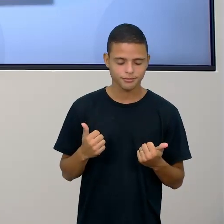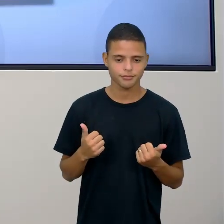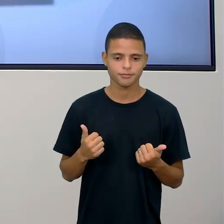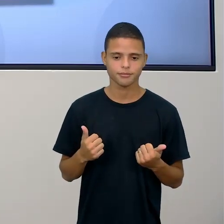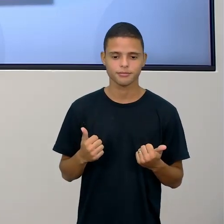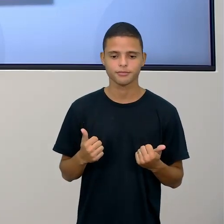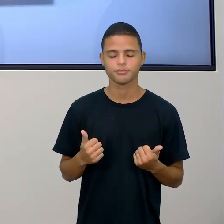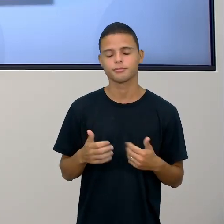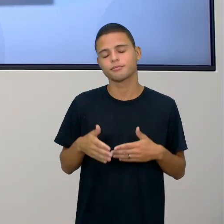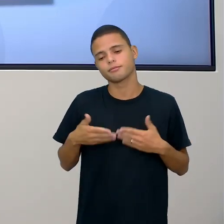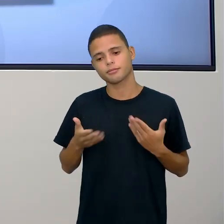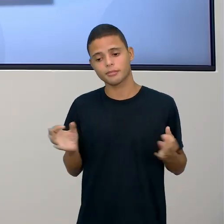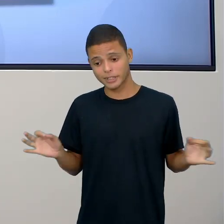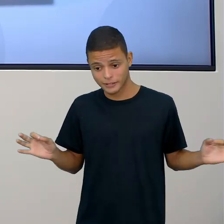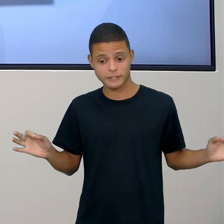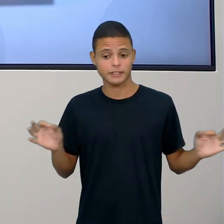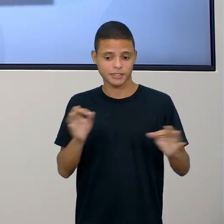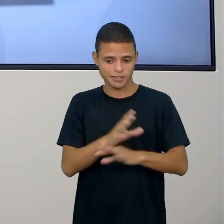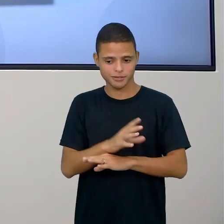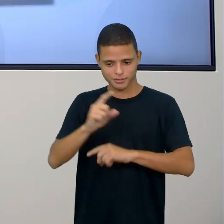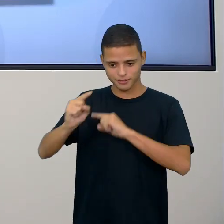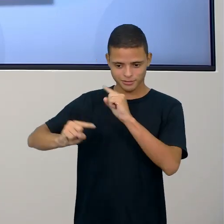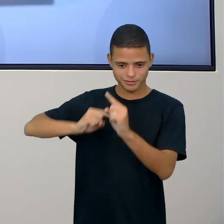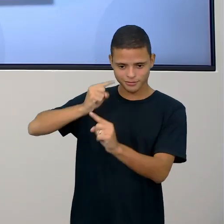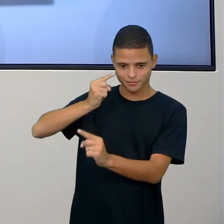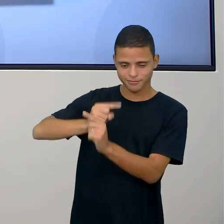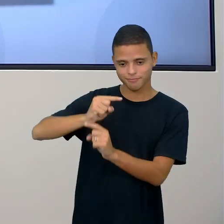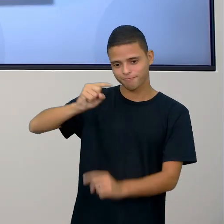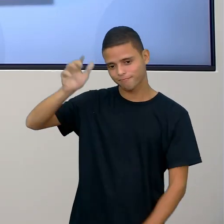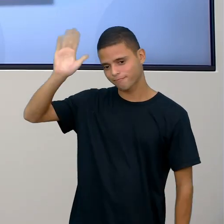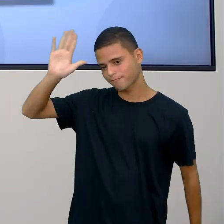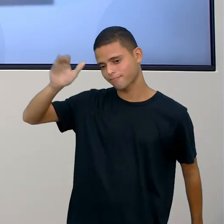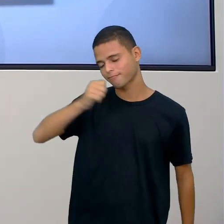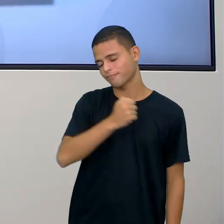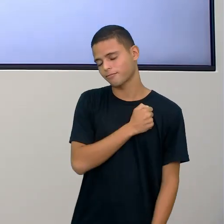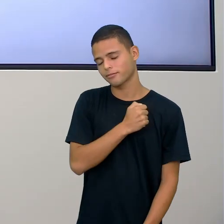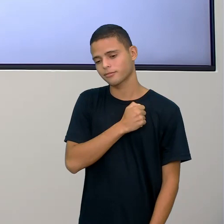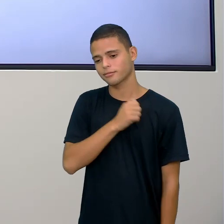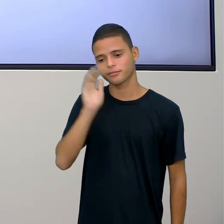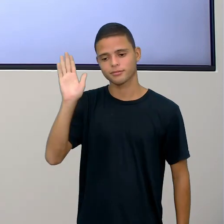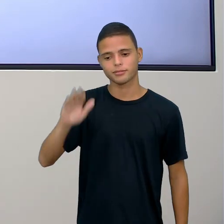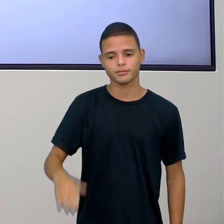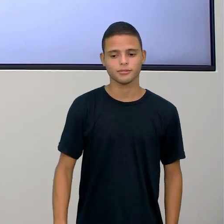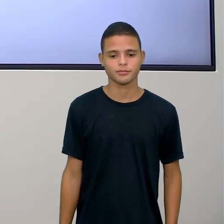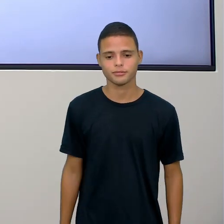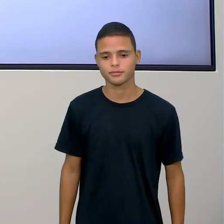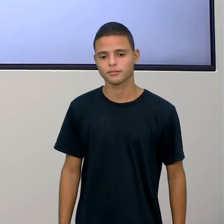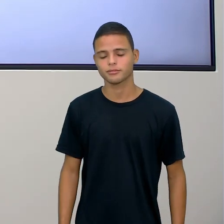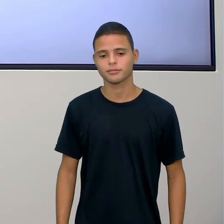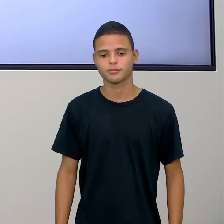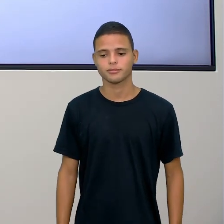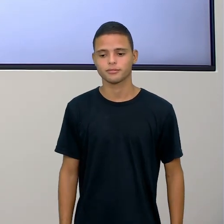Então, pessoal, eu vou ficando por aqui e a gente se vê na próxima, tá certo? Um grande abraço e até mais.